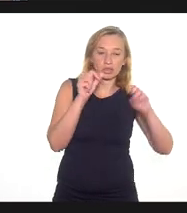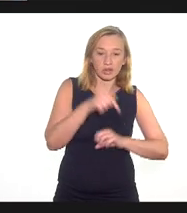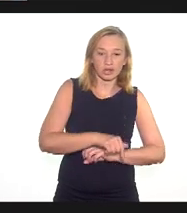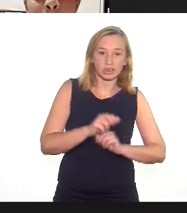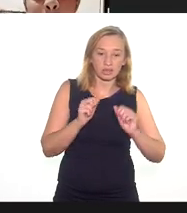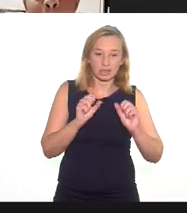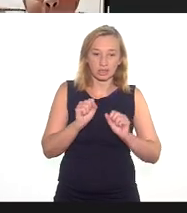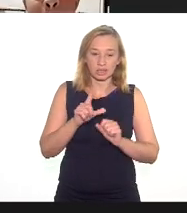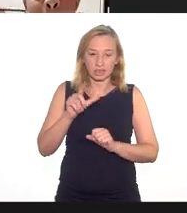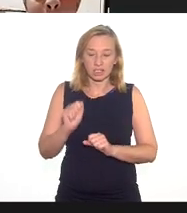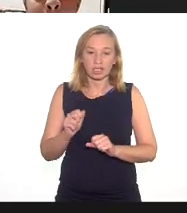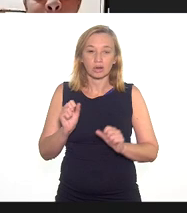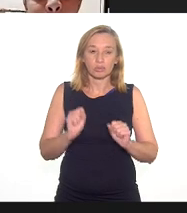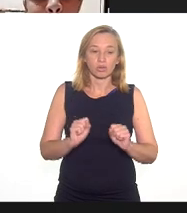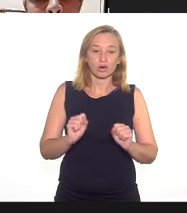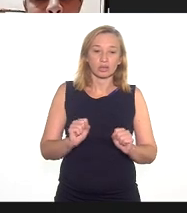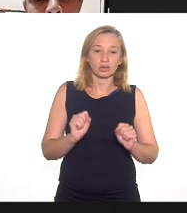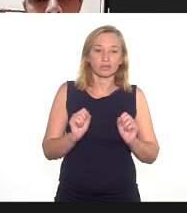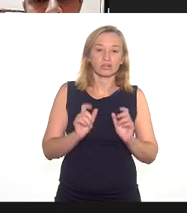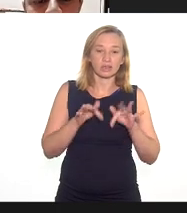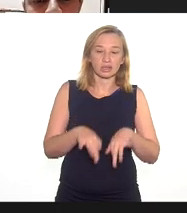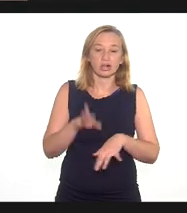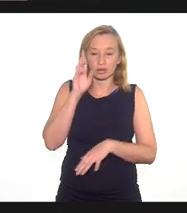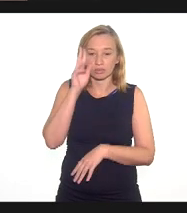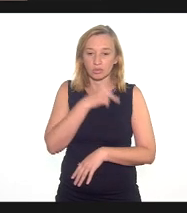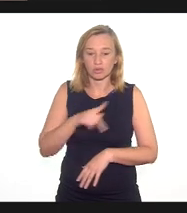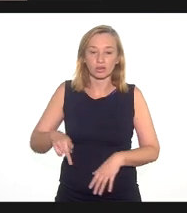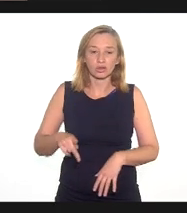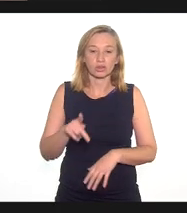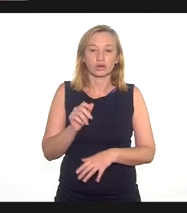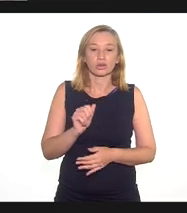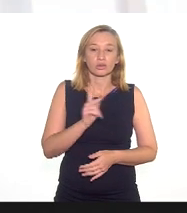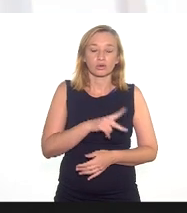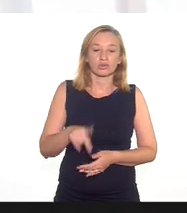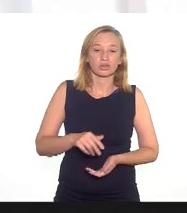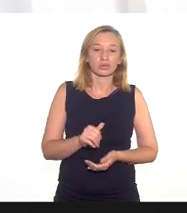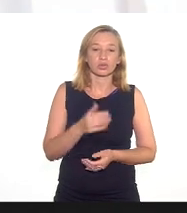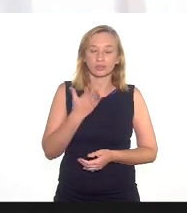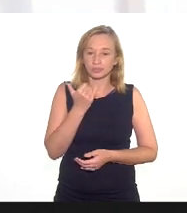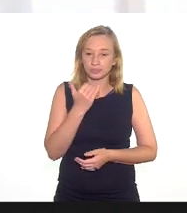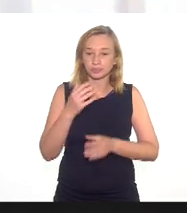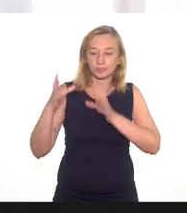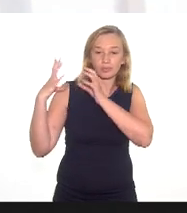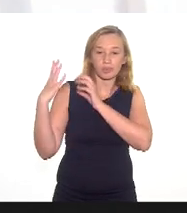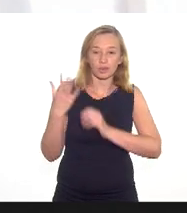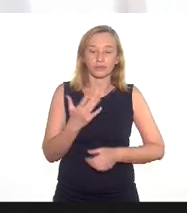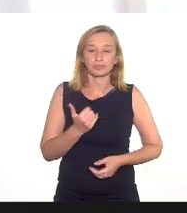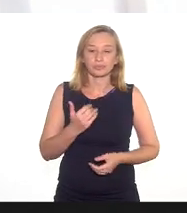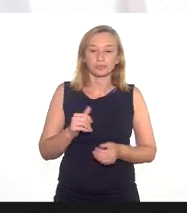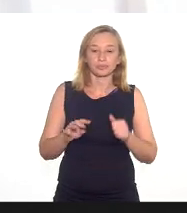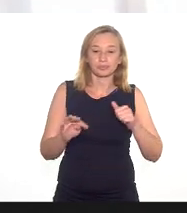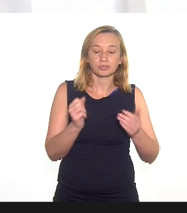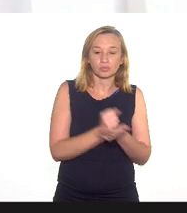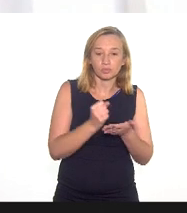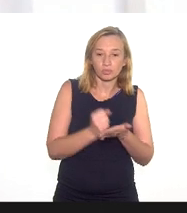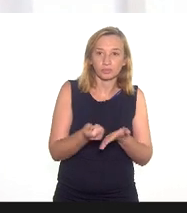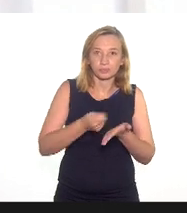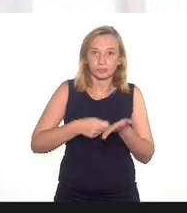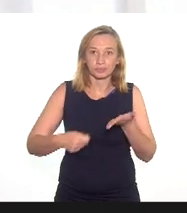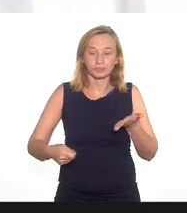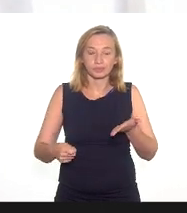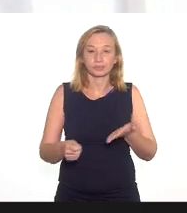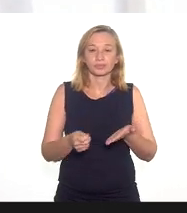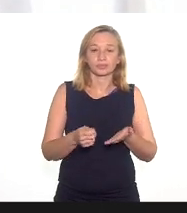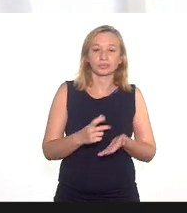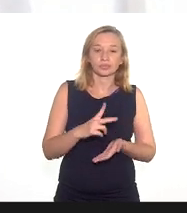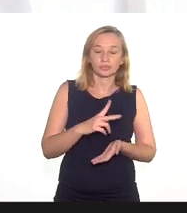sala. Pode concluir, professor João Carreiro. A questão da alimentação escolar, contrato assinado,